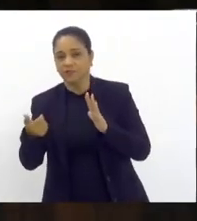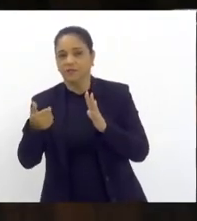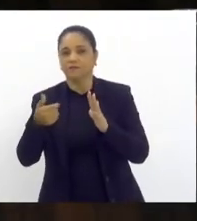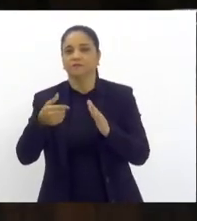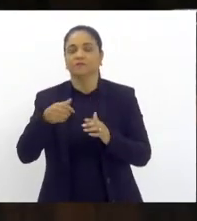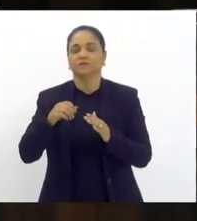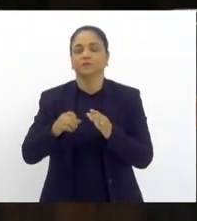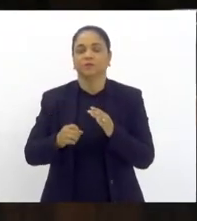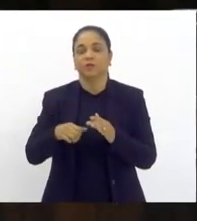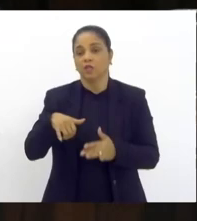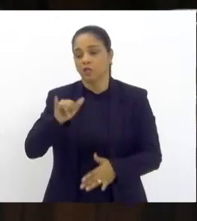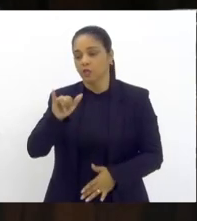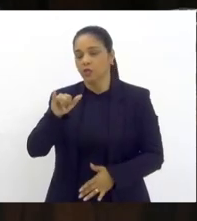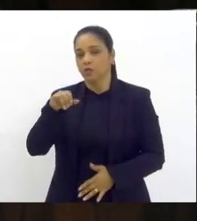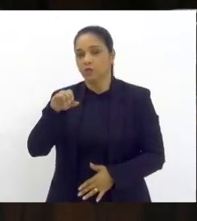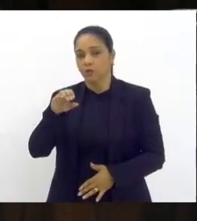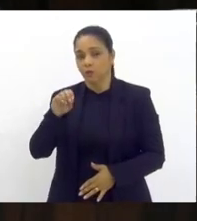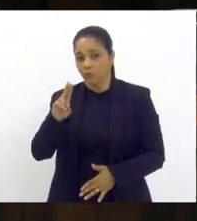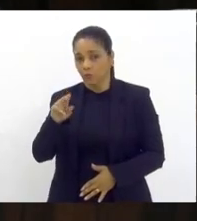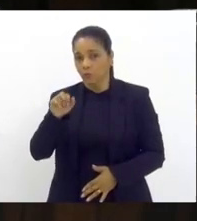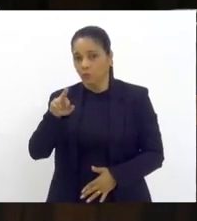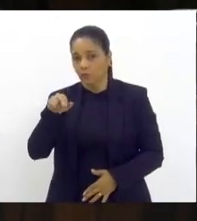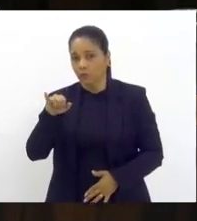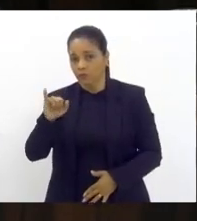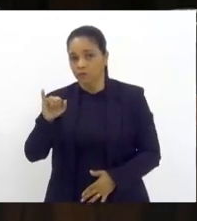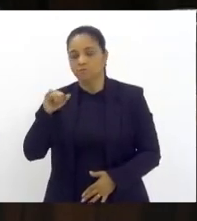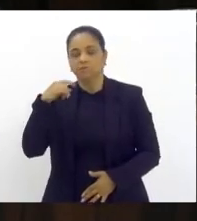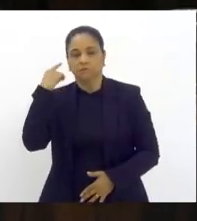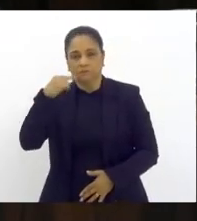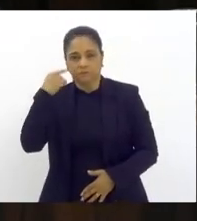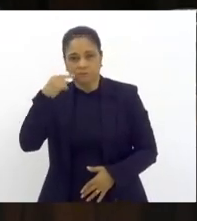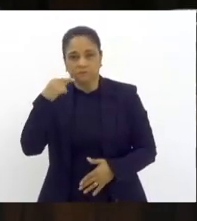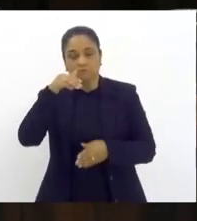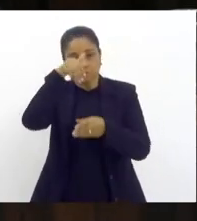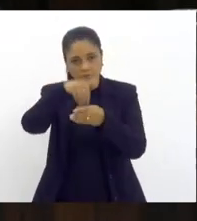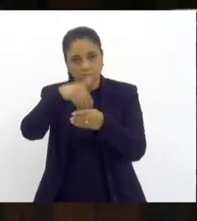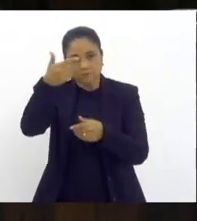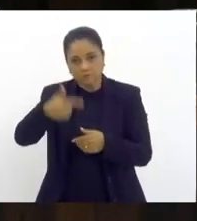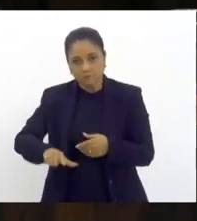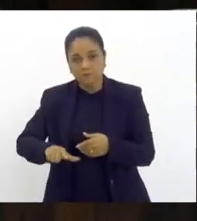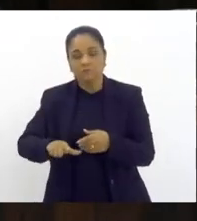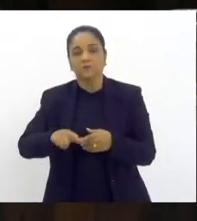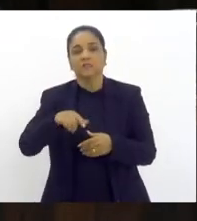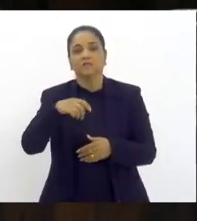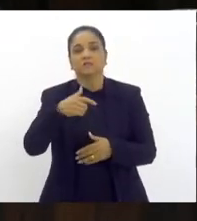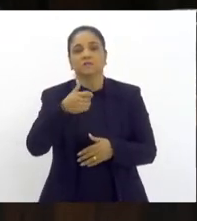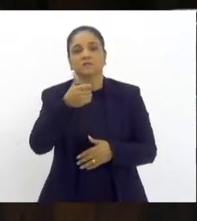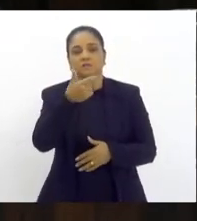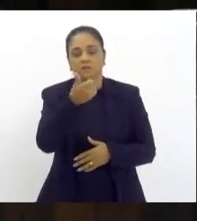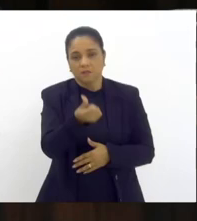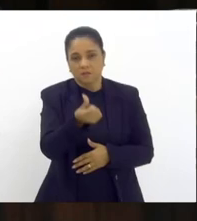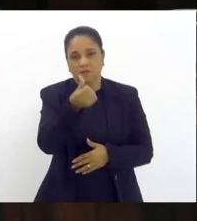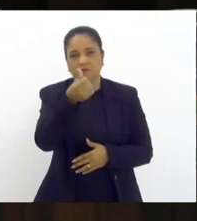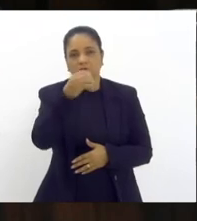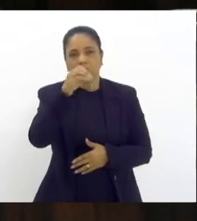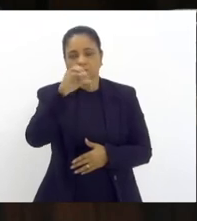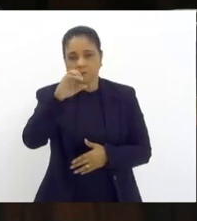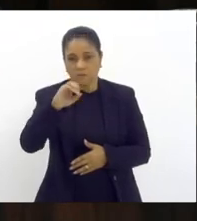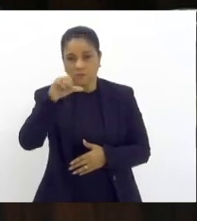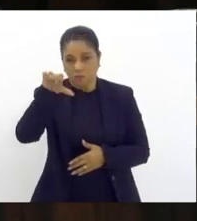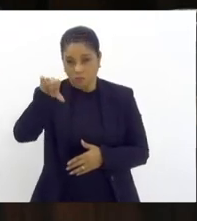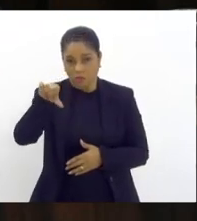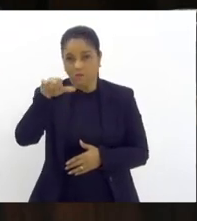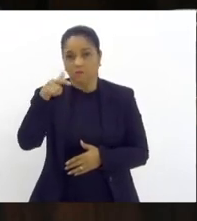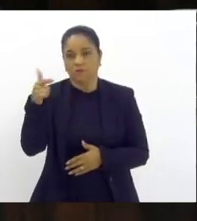emendas, vamos colocar novamente em votação a indicação legislativa número 609 de